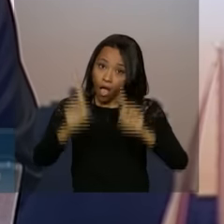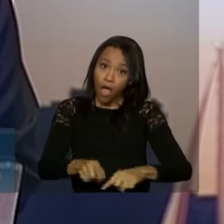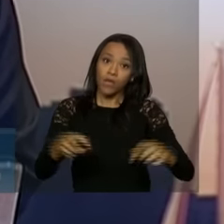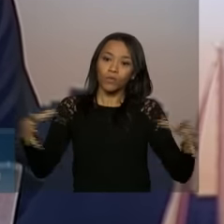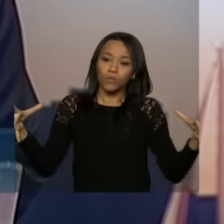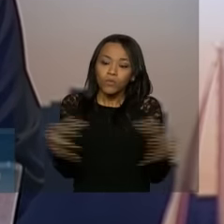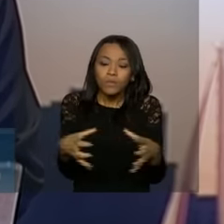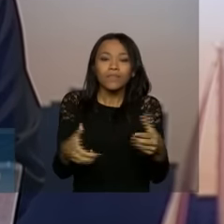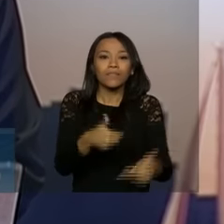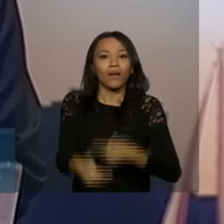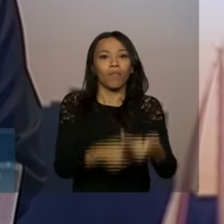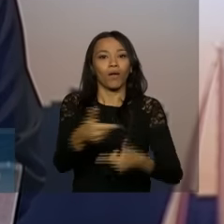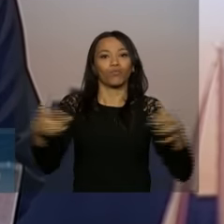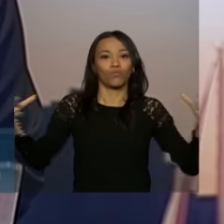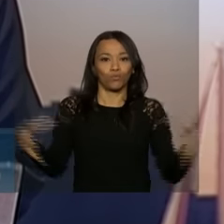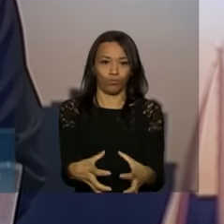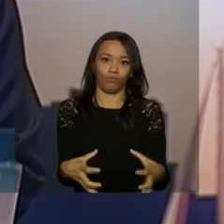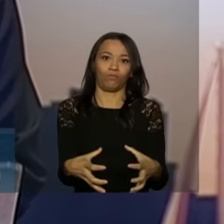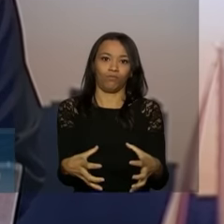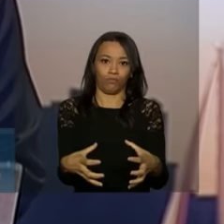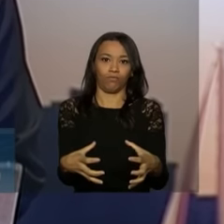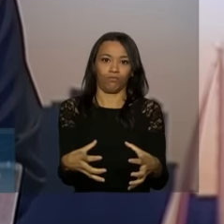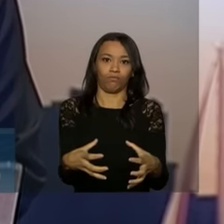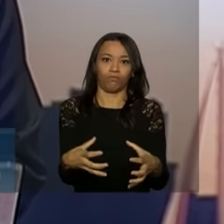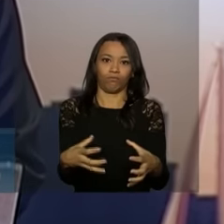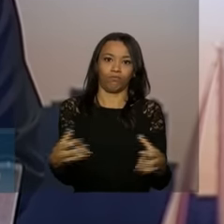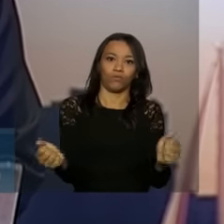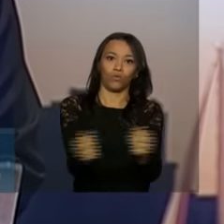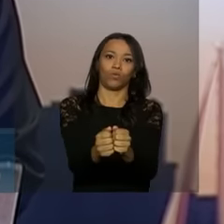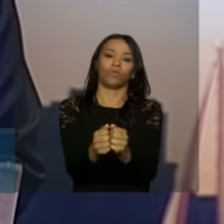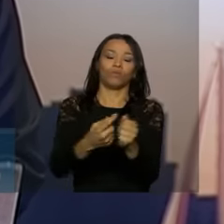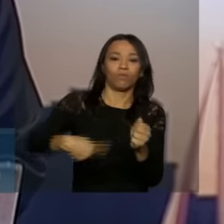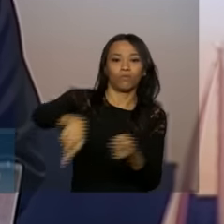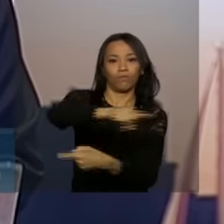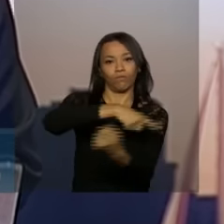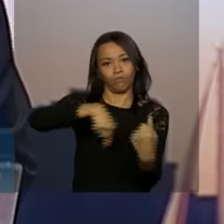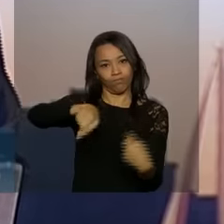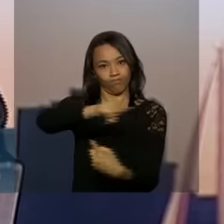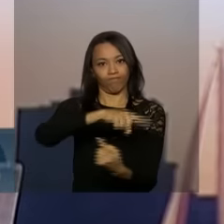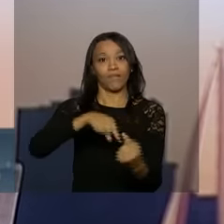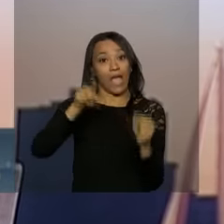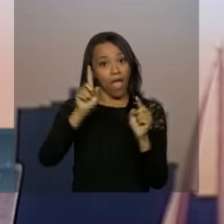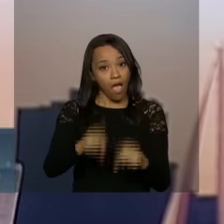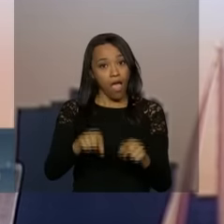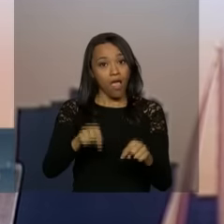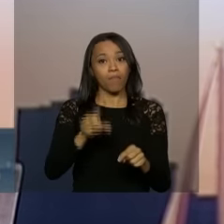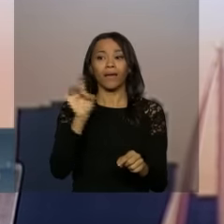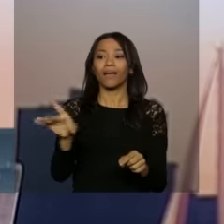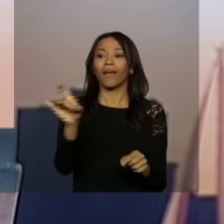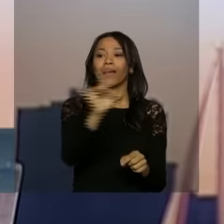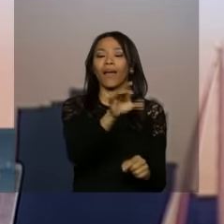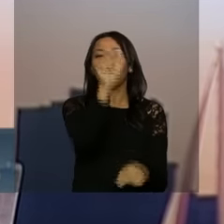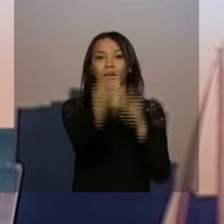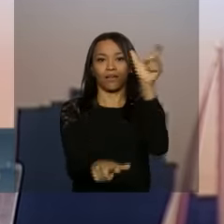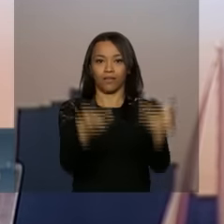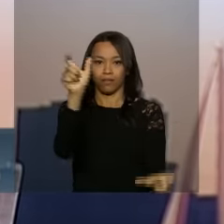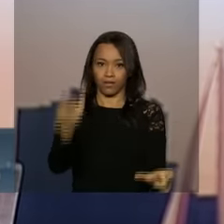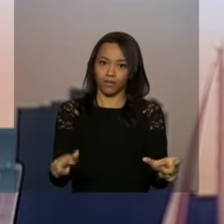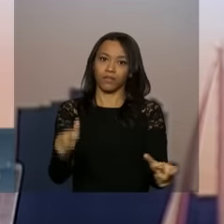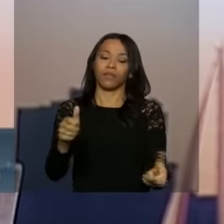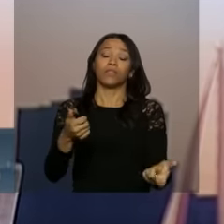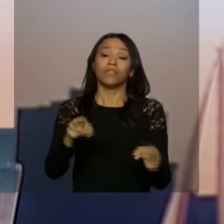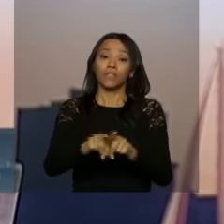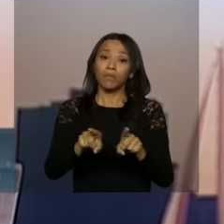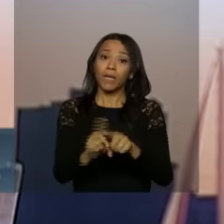cooperação, numa atividade de esforço comum. Isso vale para os atletas e vale também para a parceria